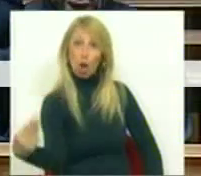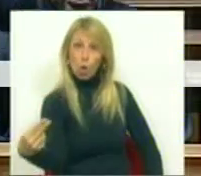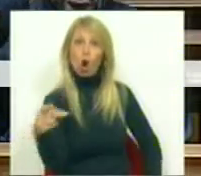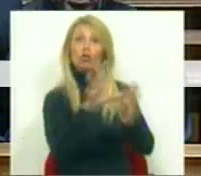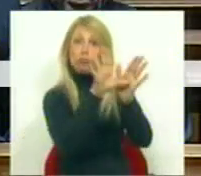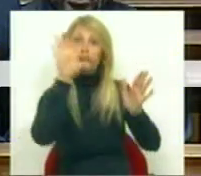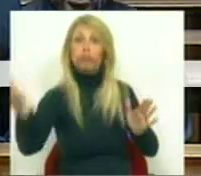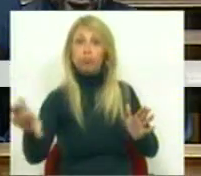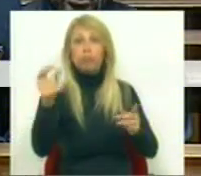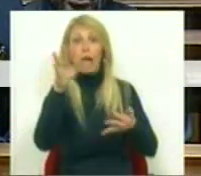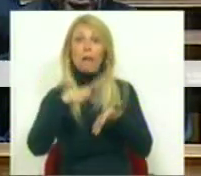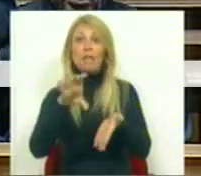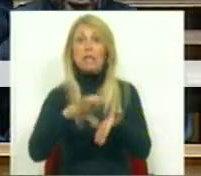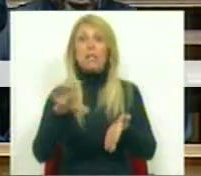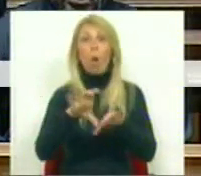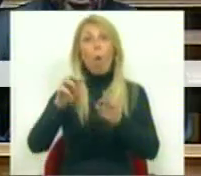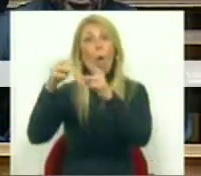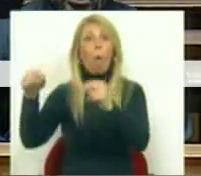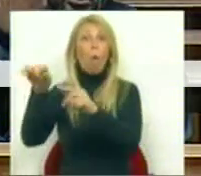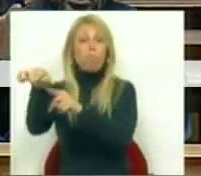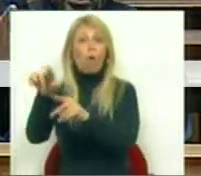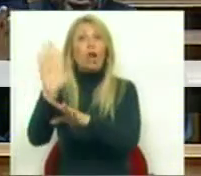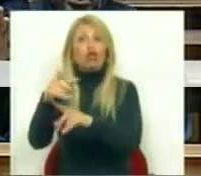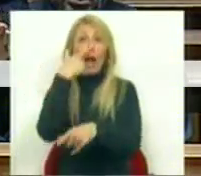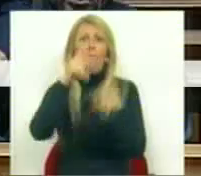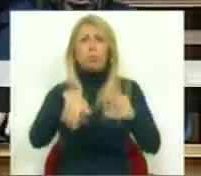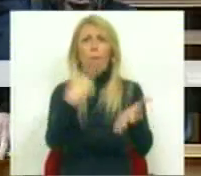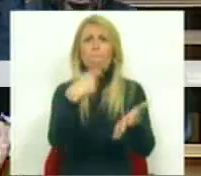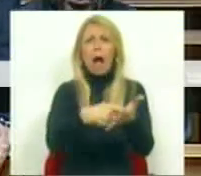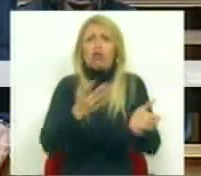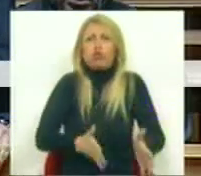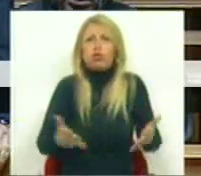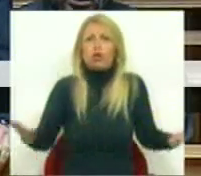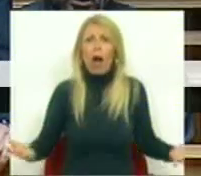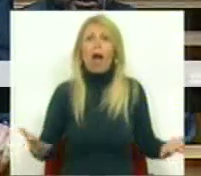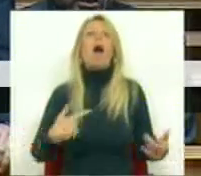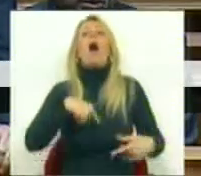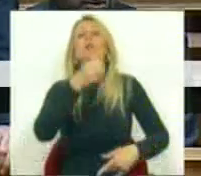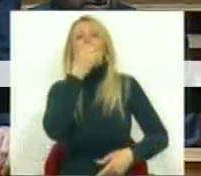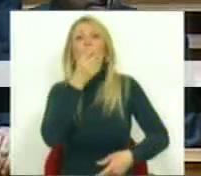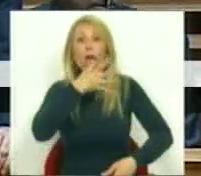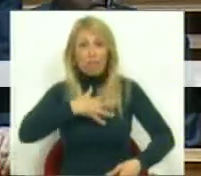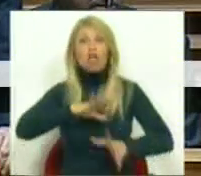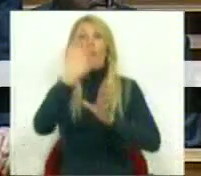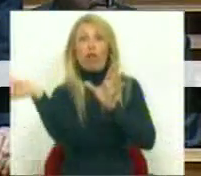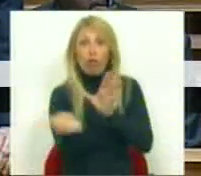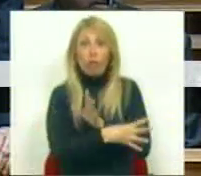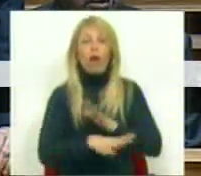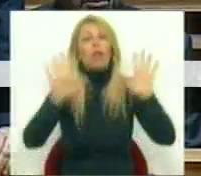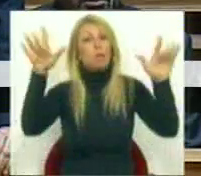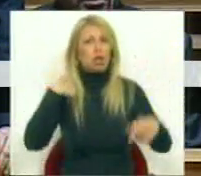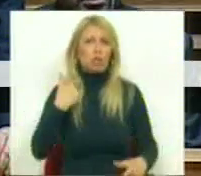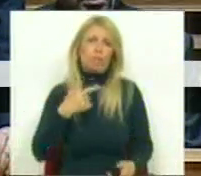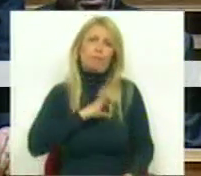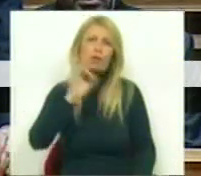Estado o que já tinha cobrado aos passageiros. Ainda bem que me diz que vai ser devolvido. Mas, Sr. Primeiro-Ministro, passaram 4 meses.